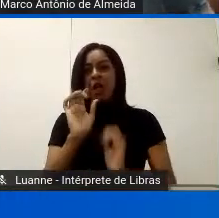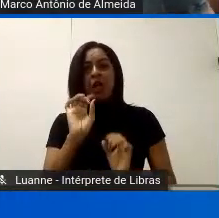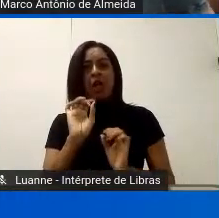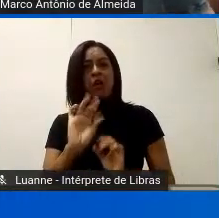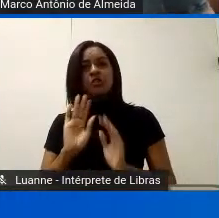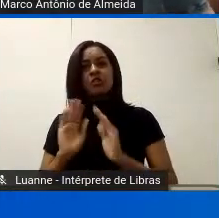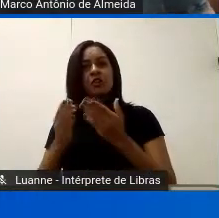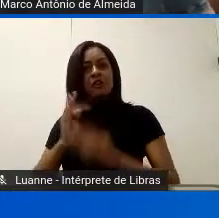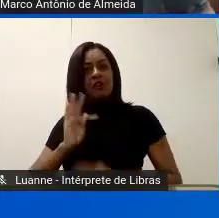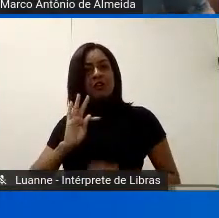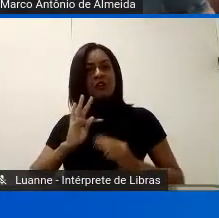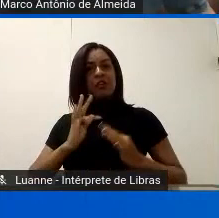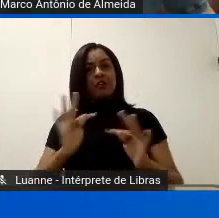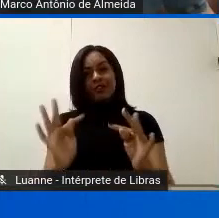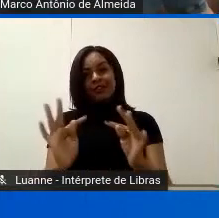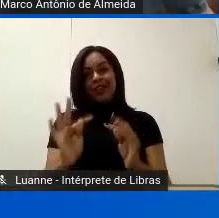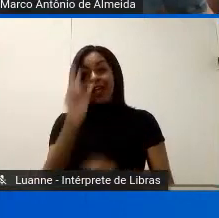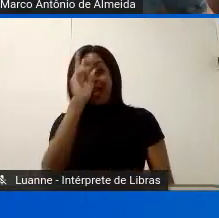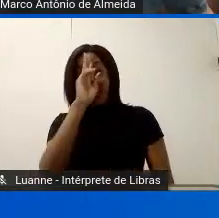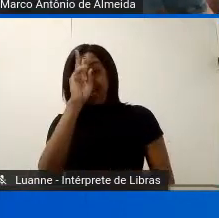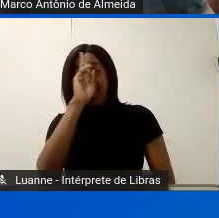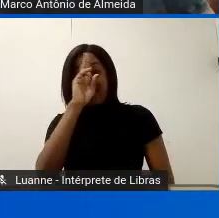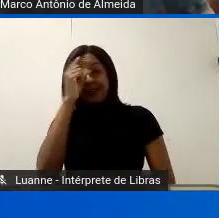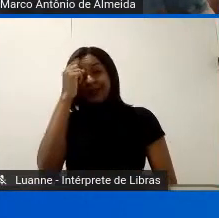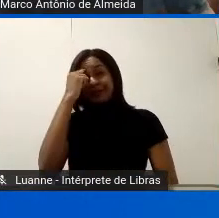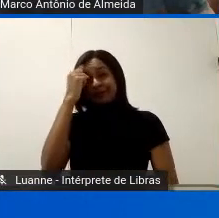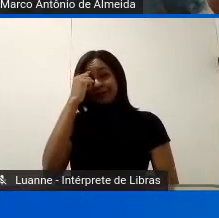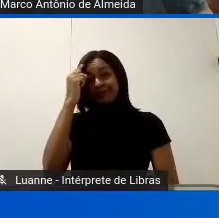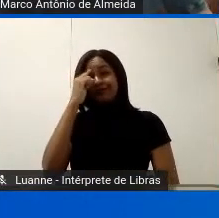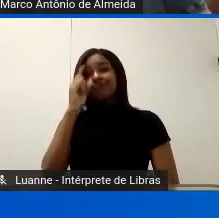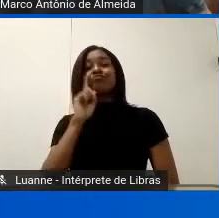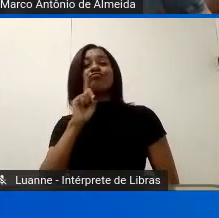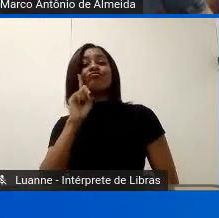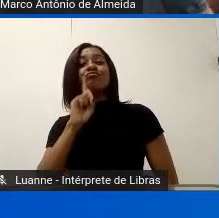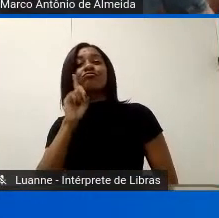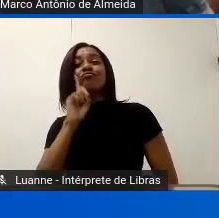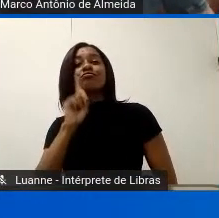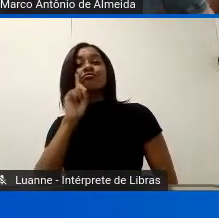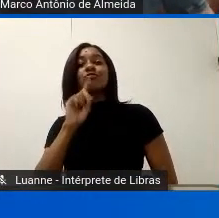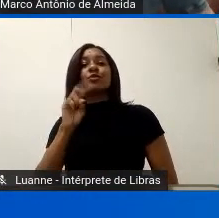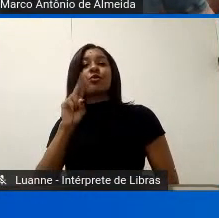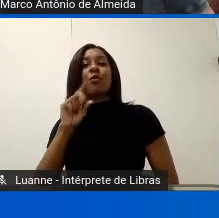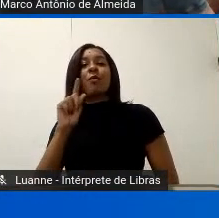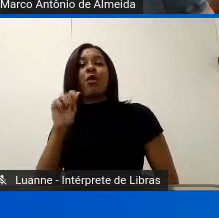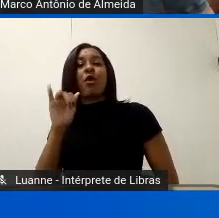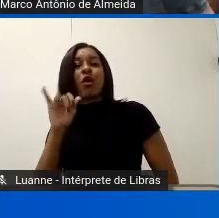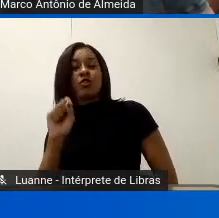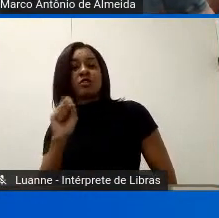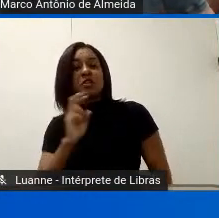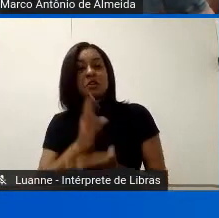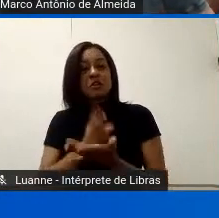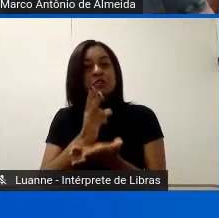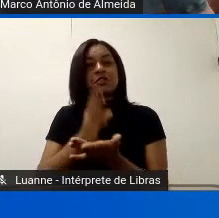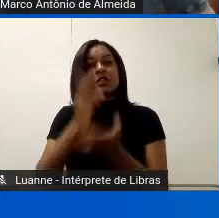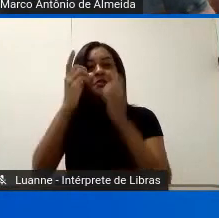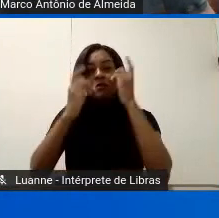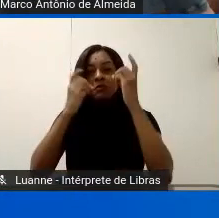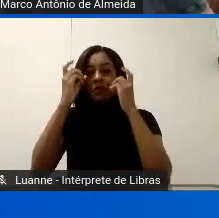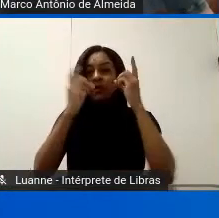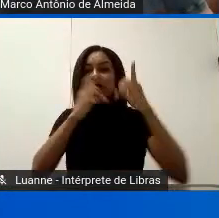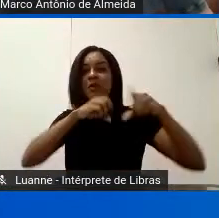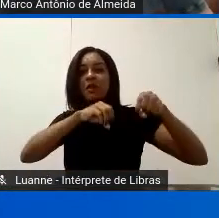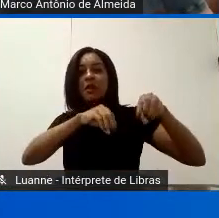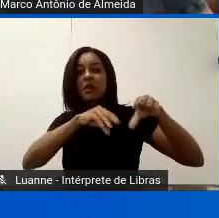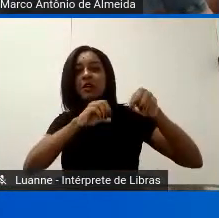lembrar de um Pensador norte-americano New Postman que tem bem sempre se preocupam com questões relacionadas à educação as tecnologias